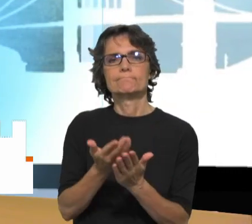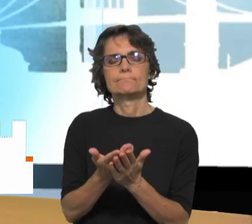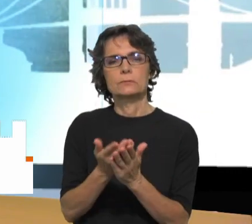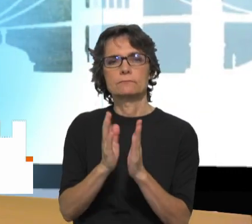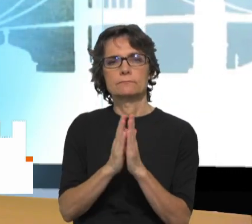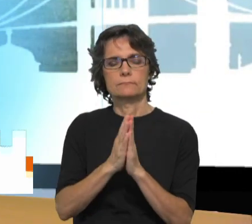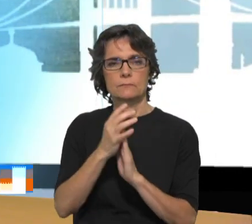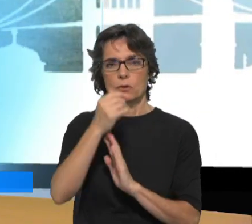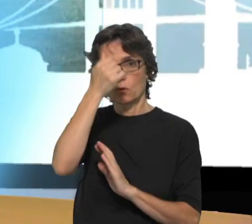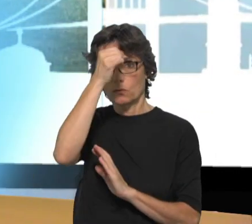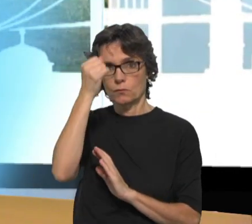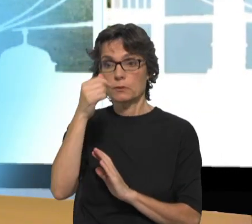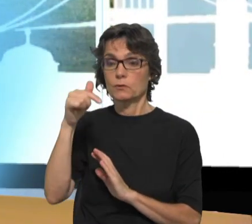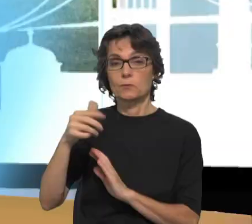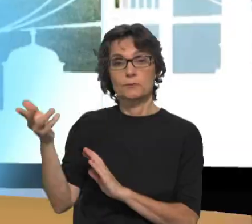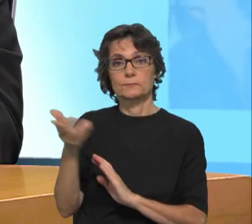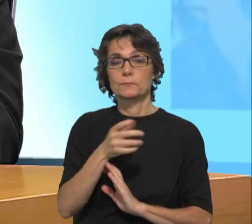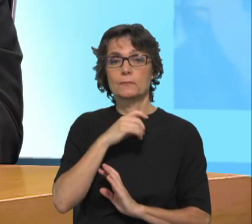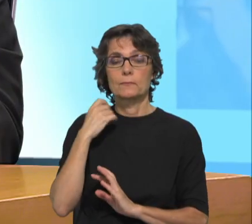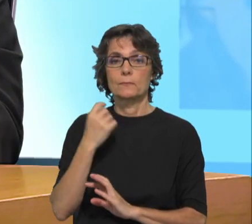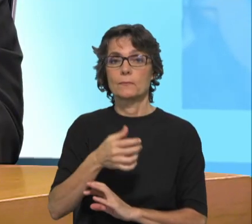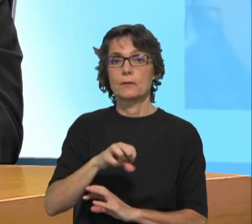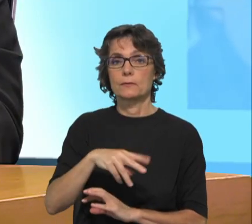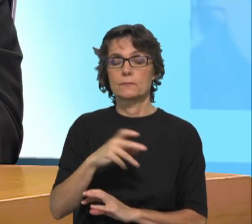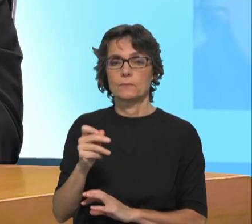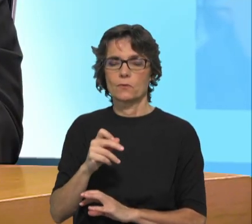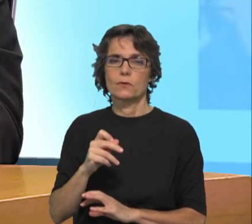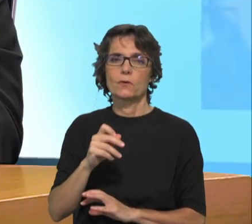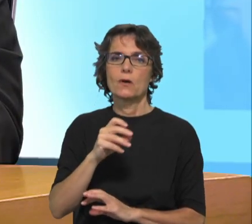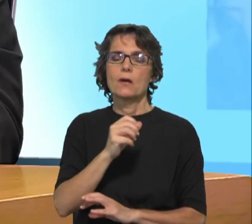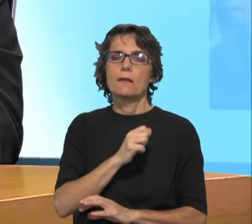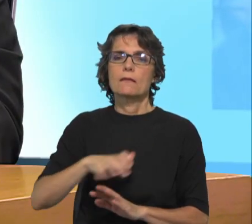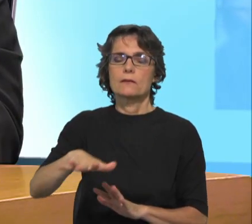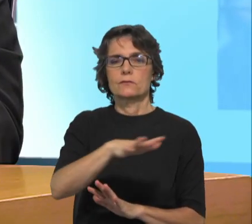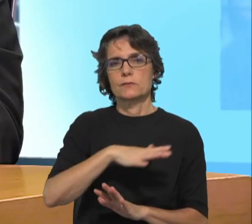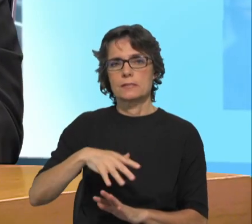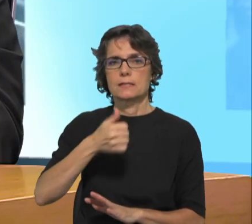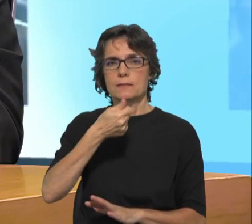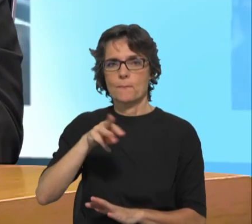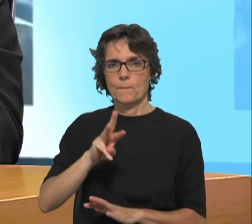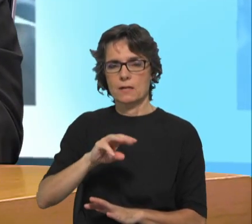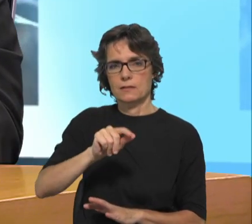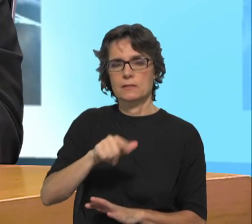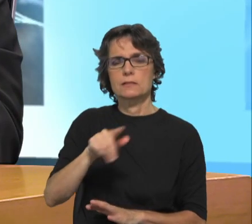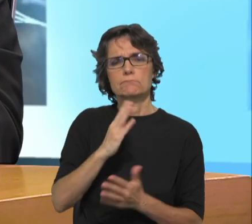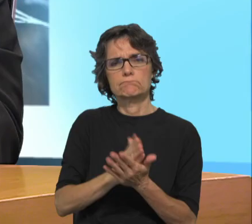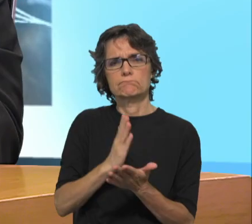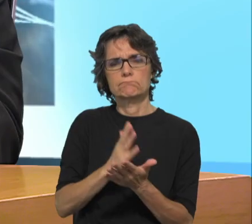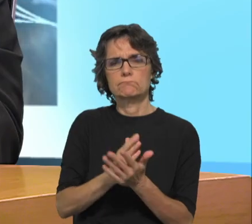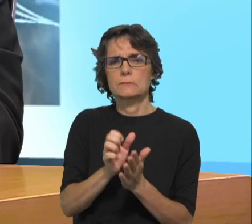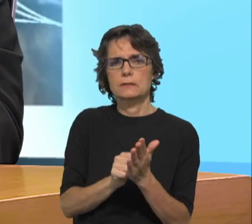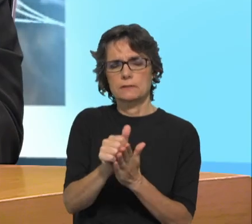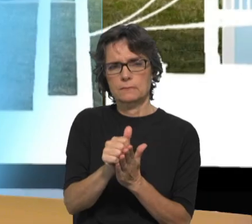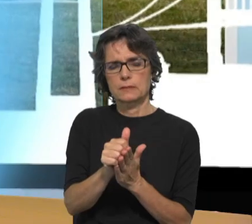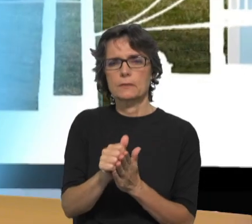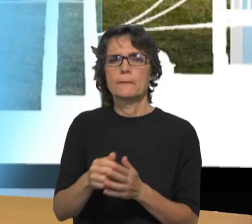domingo. Contamos hoje com o Padre Francisco Molho, da Diocese de Beja, estudante de Sagrada Escritura no Pontifício Instituto Bíblico